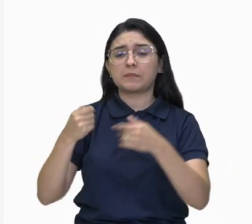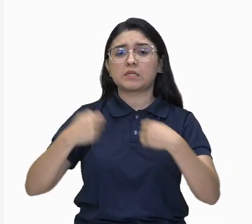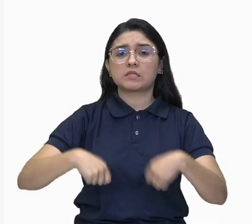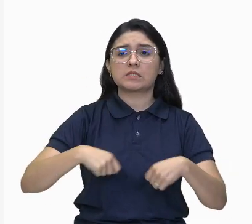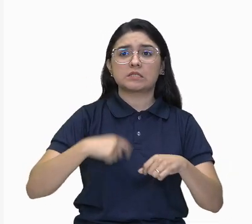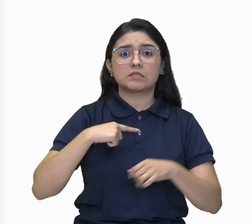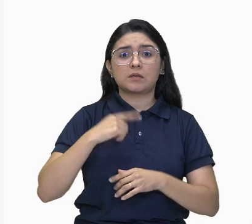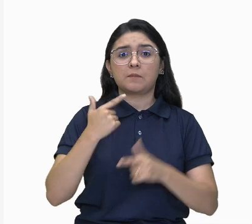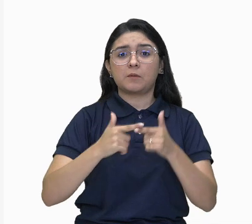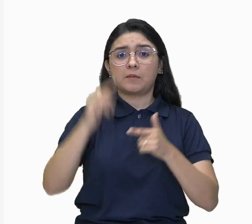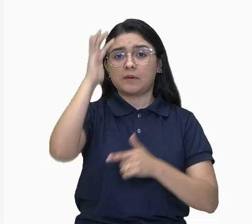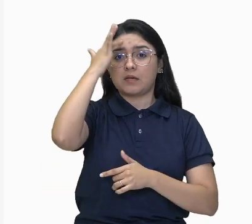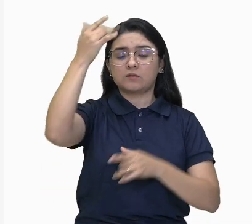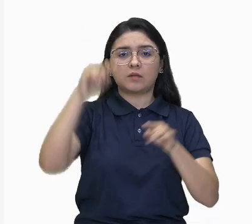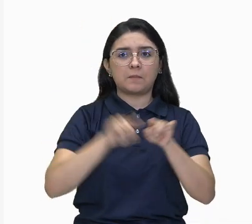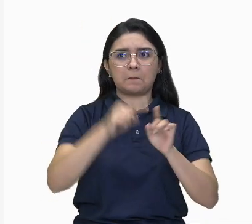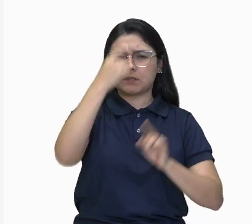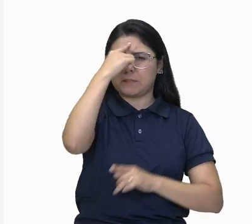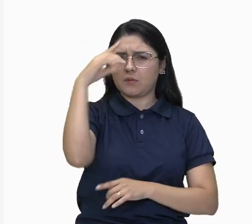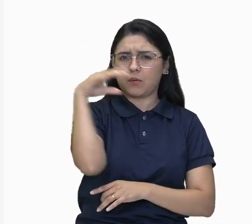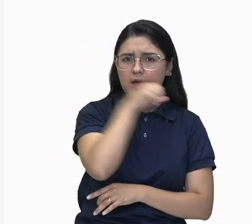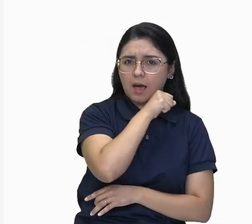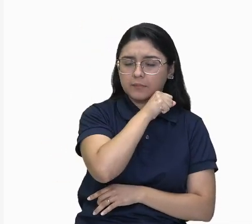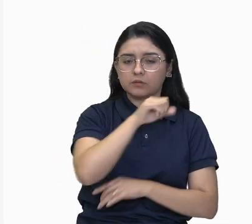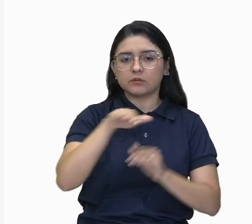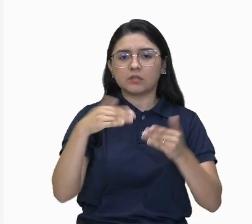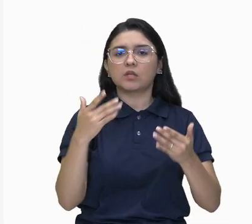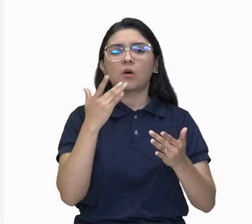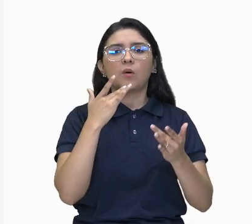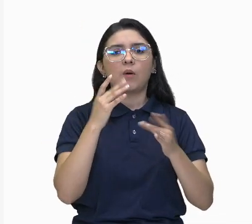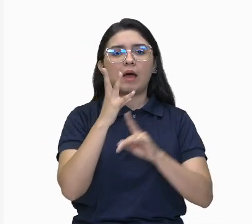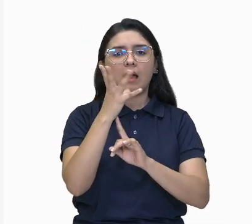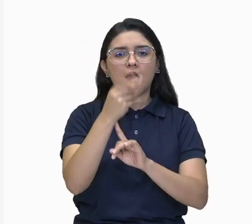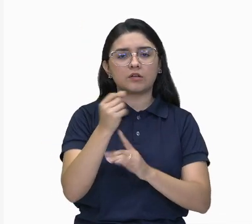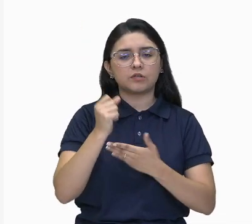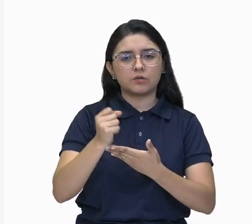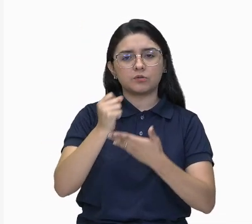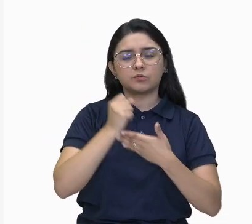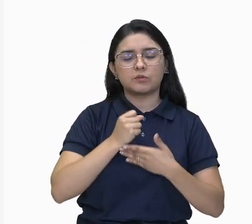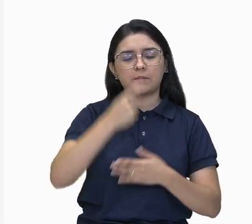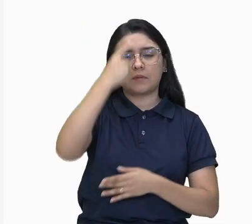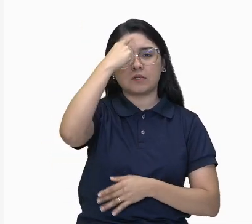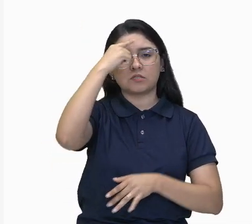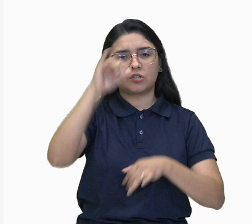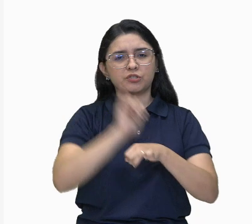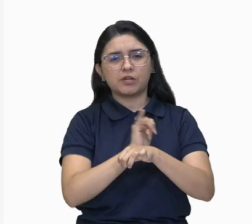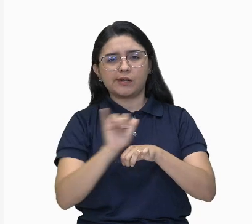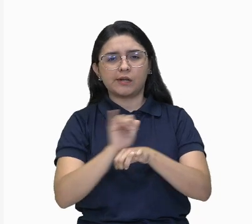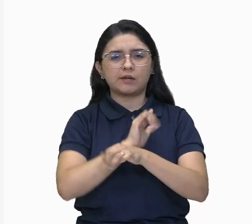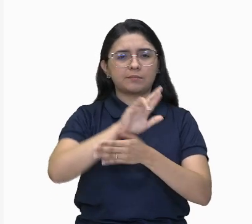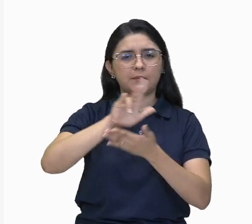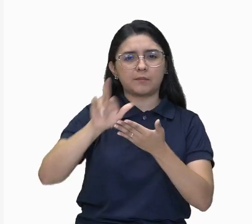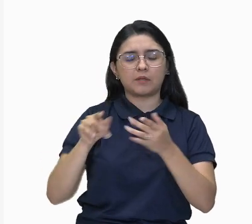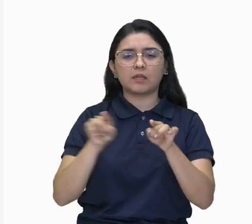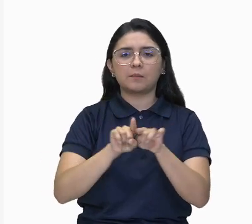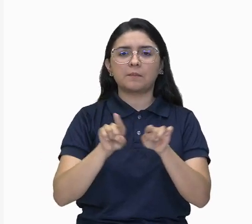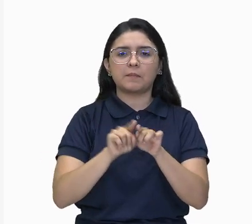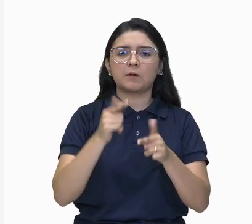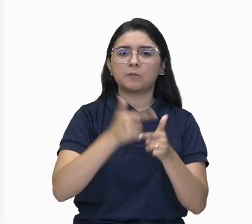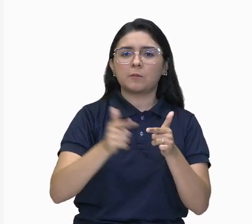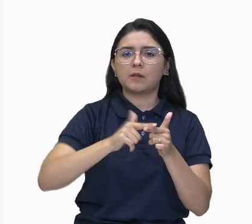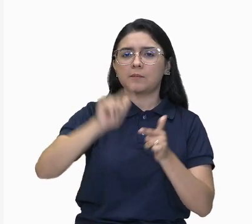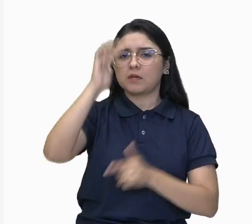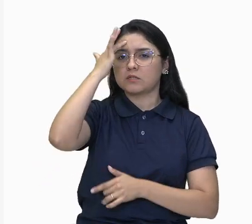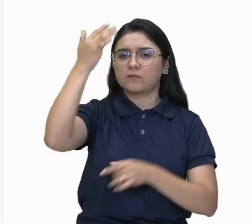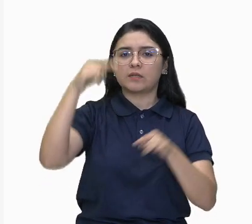criativas e pensamento rápido. A arte ensina a pensar de forma estratégica, a encontrar alternativas e a trabalhar